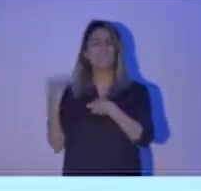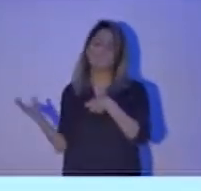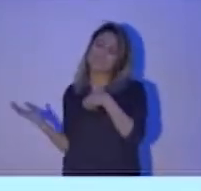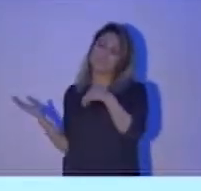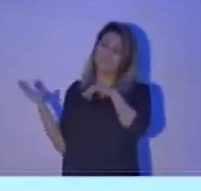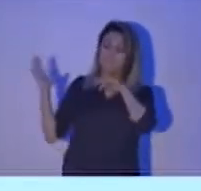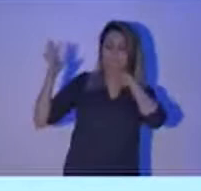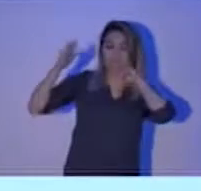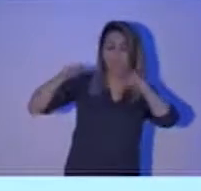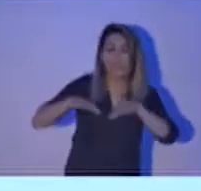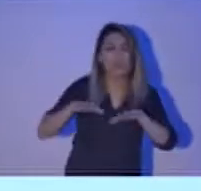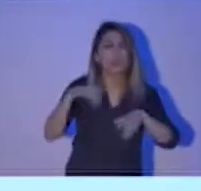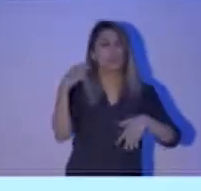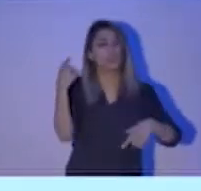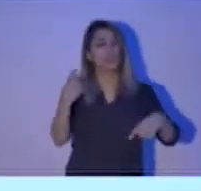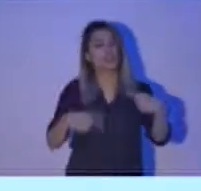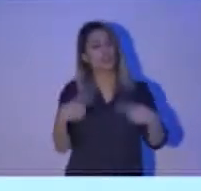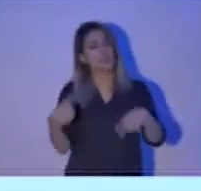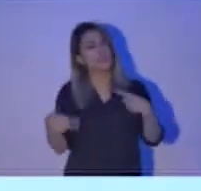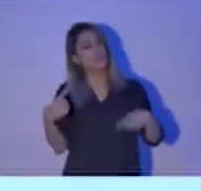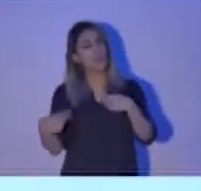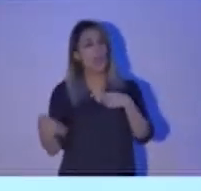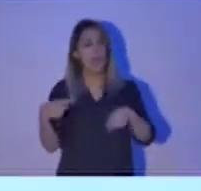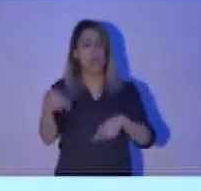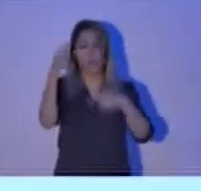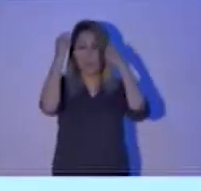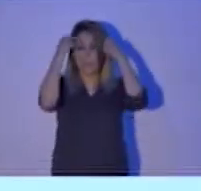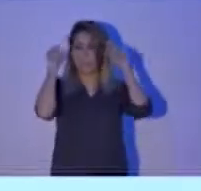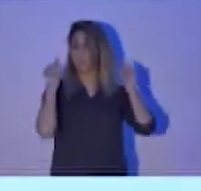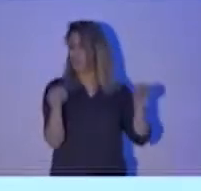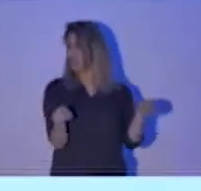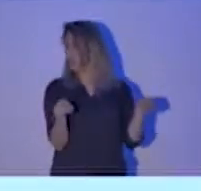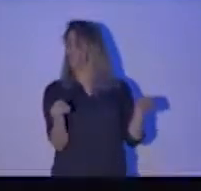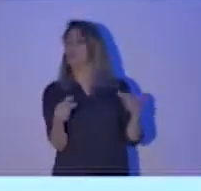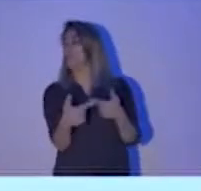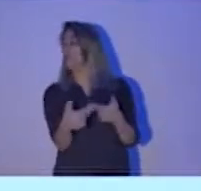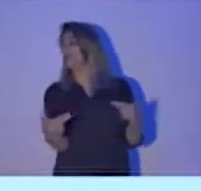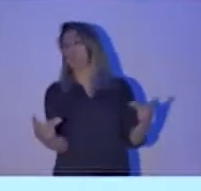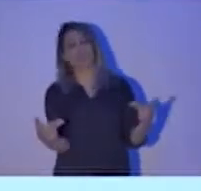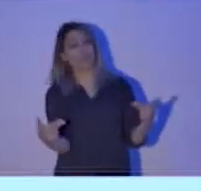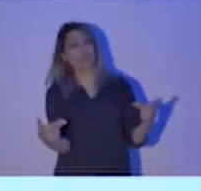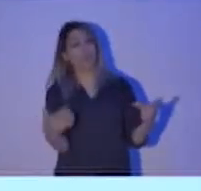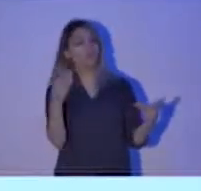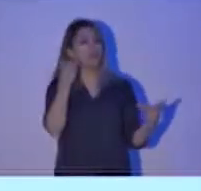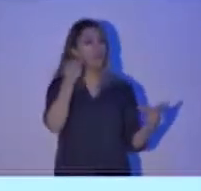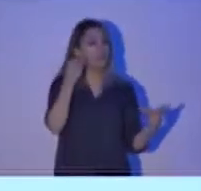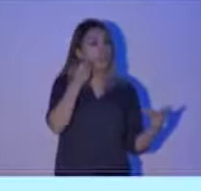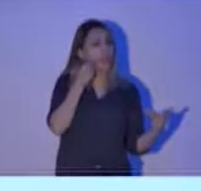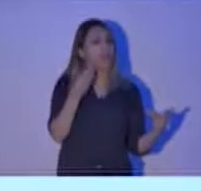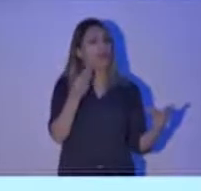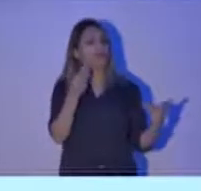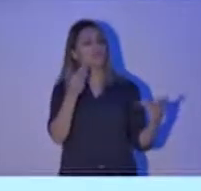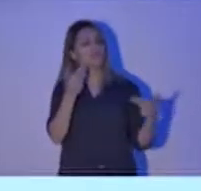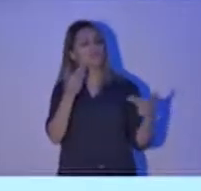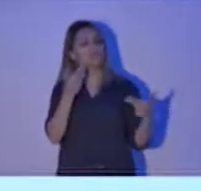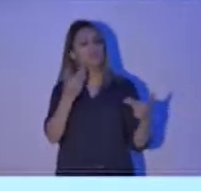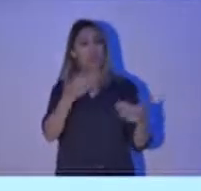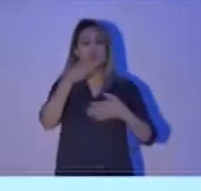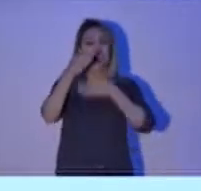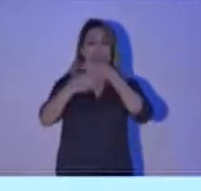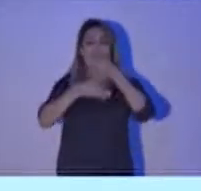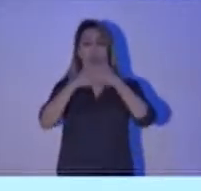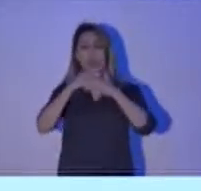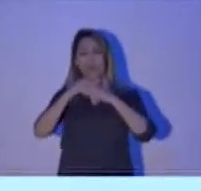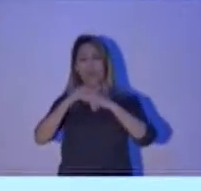nos une na discussão, que nos une no diálogo. Então, o alinhamento em busca hoje de uma